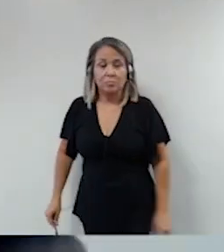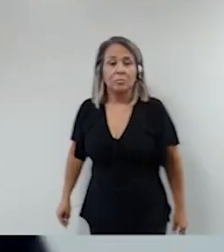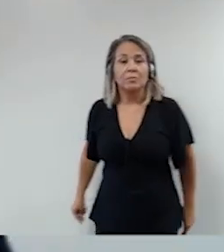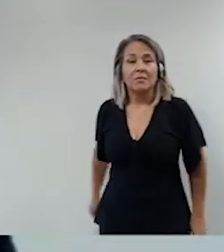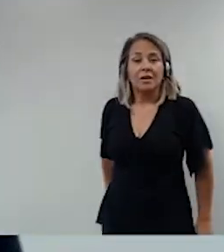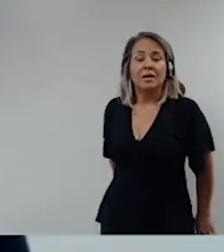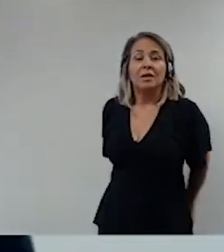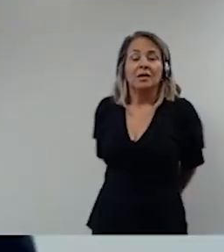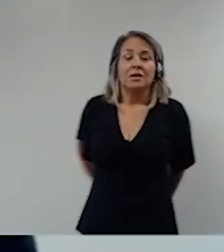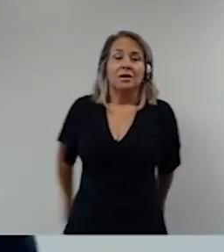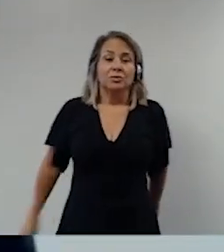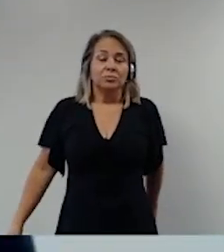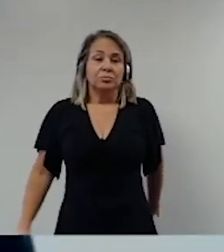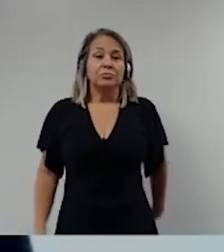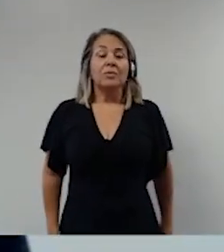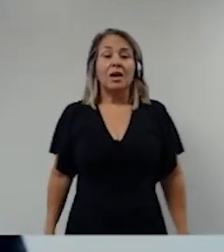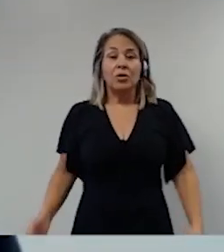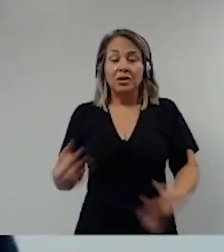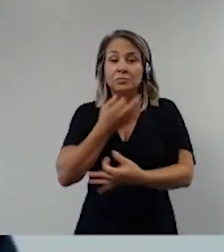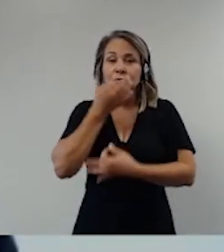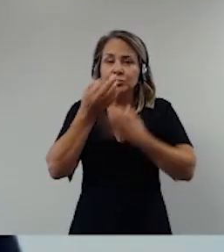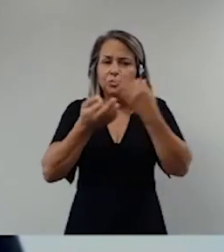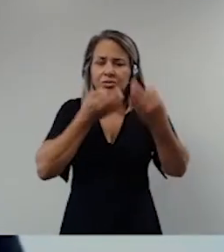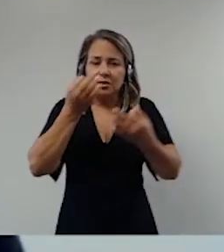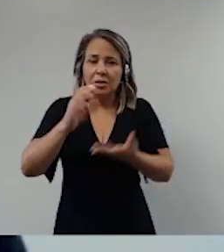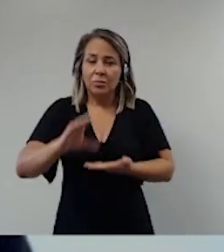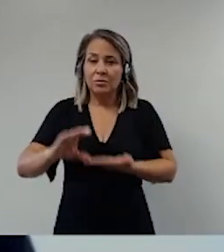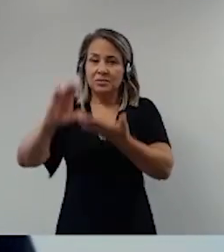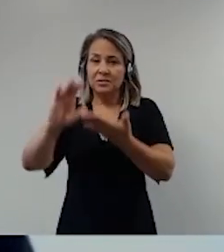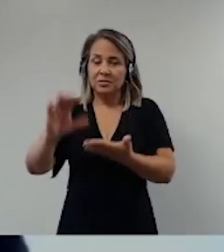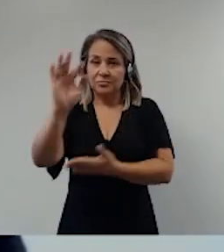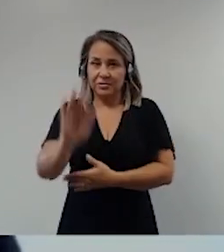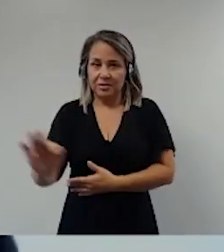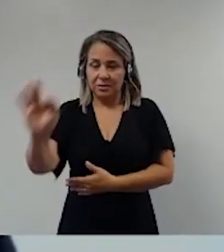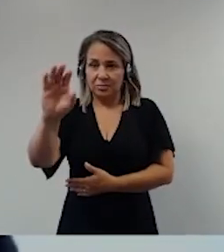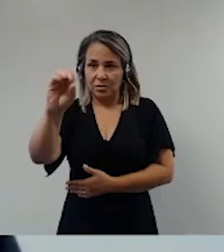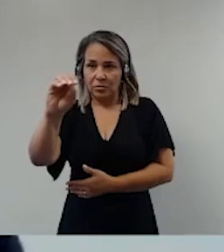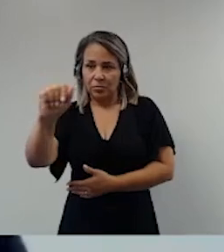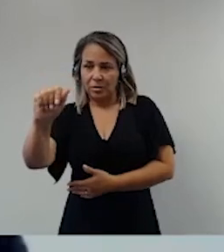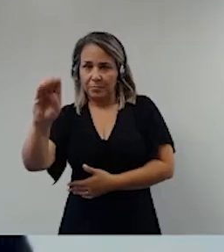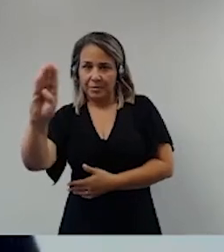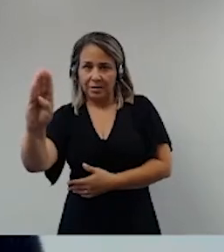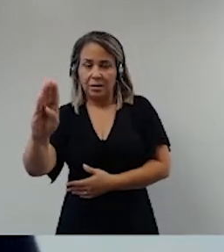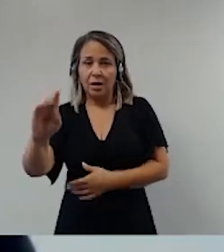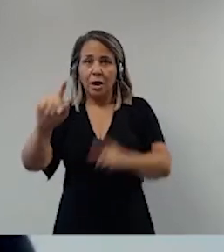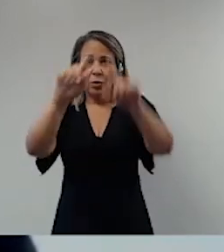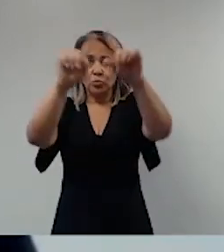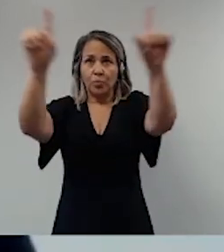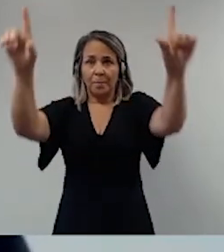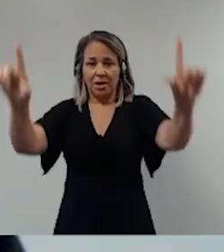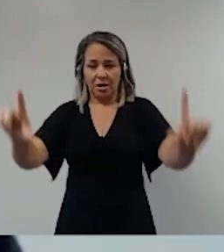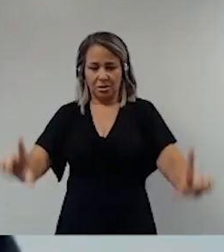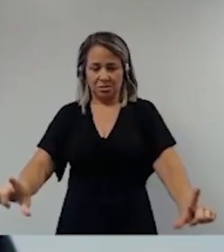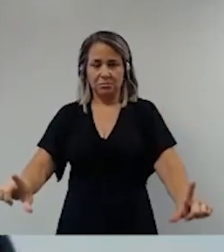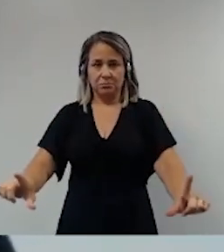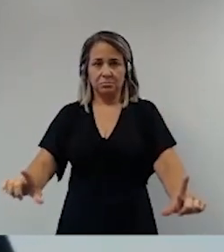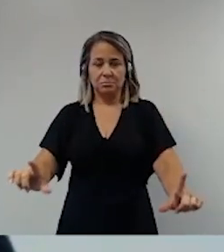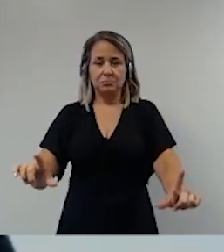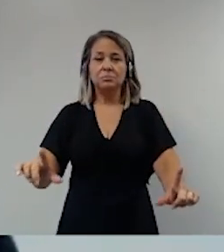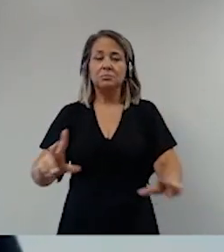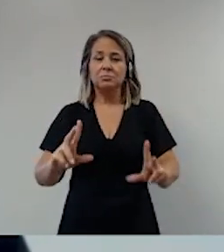de sugerir ao Conselho Federal da OAB que no banner de convocação desse nosso